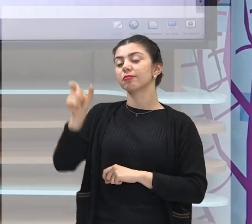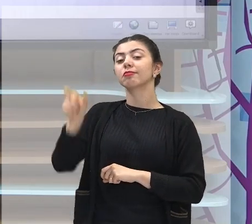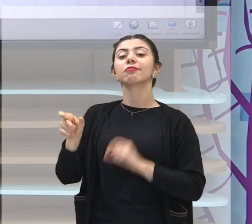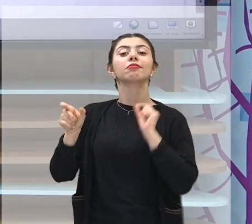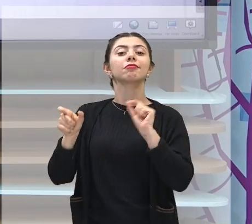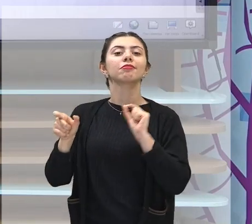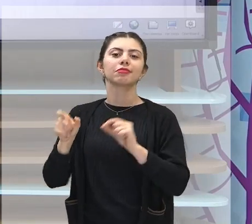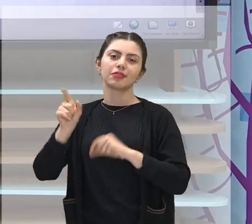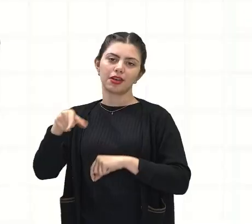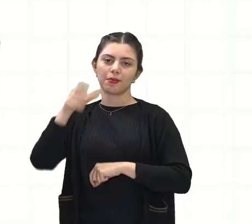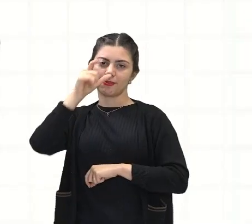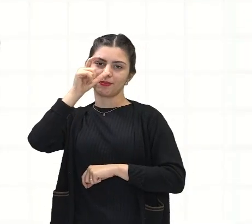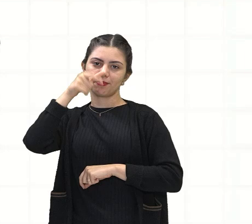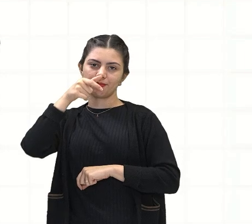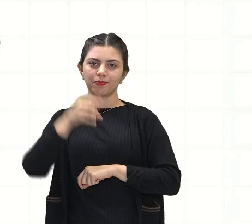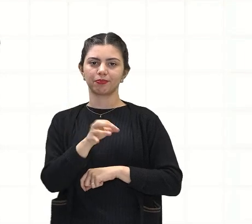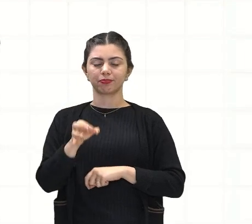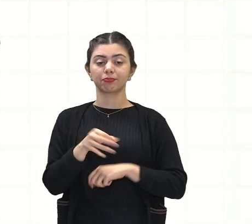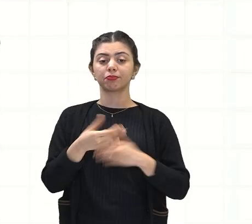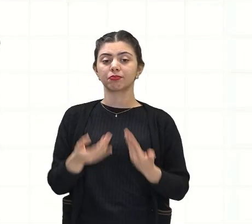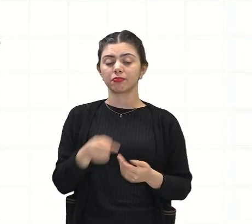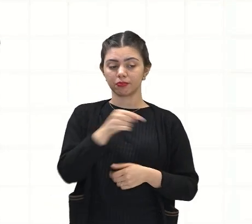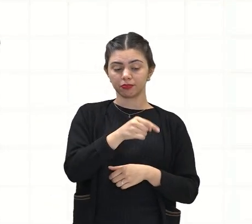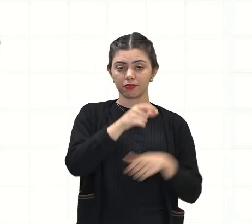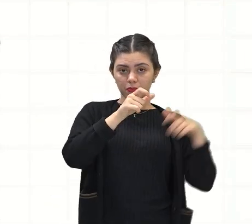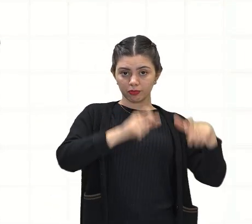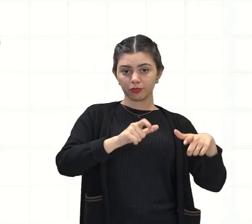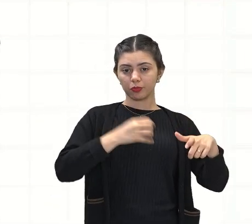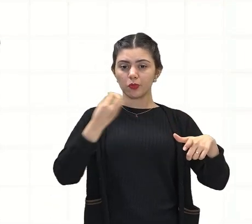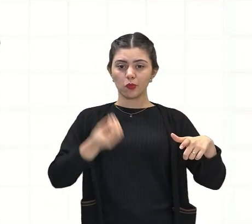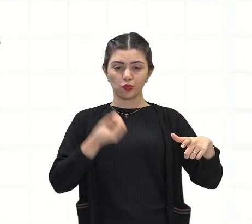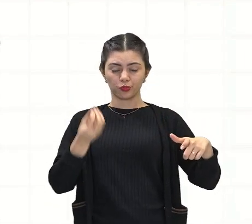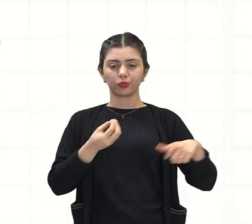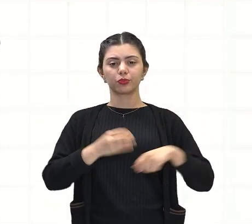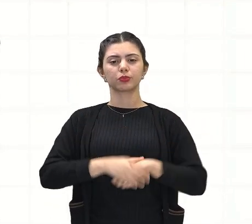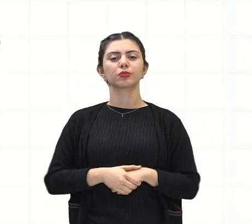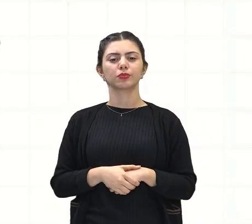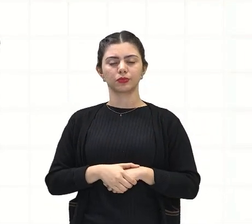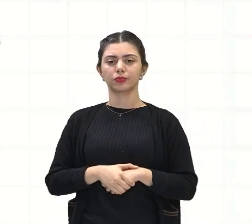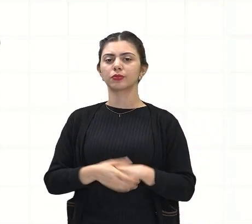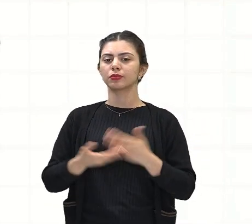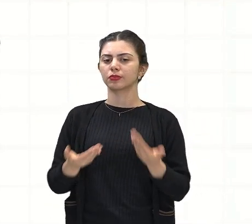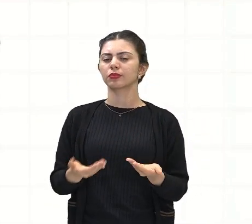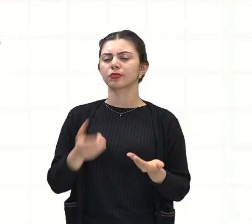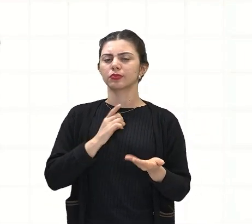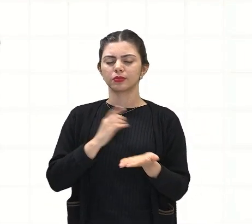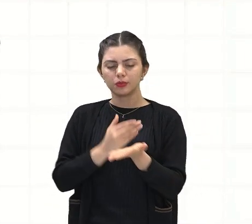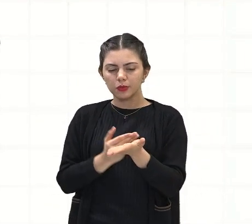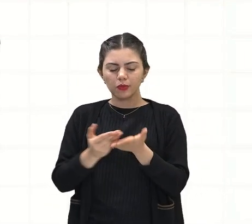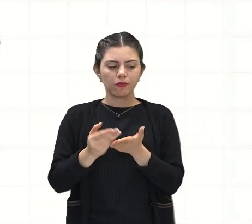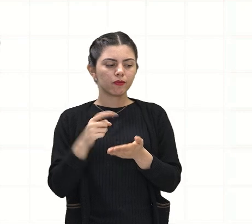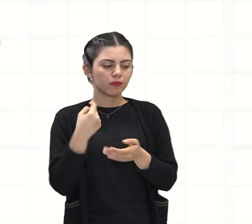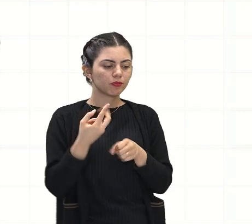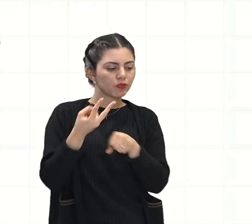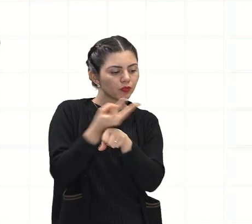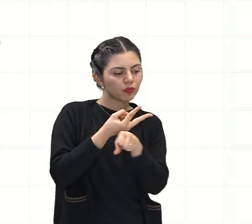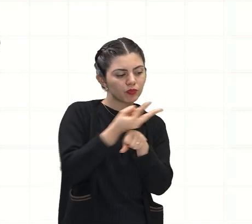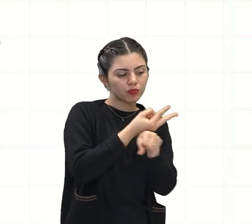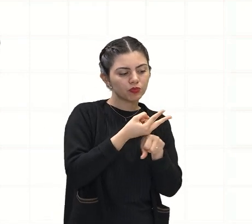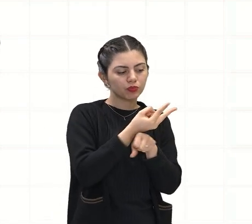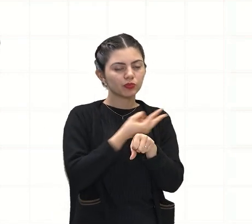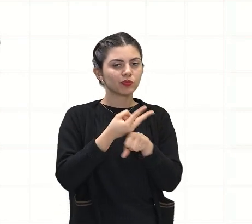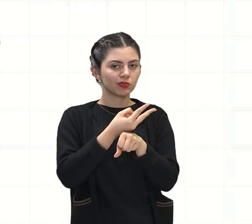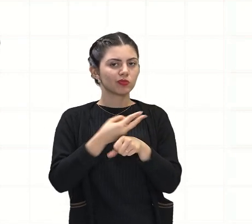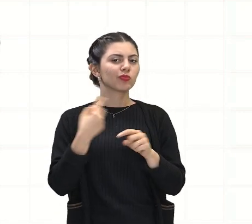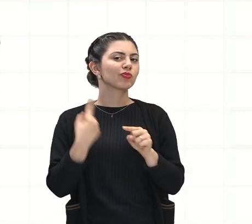Colombo. Então, esse território ele será começar a ser explorado